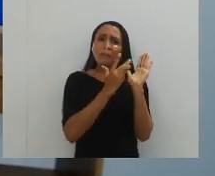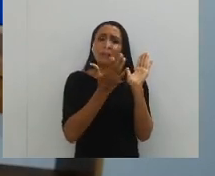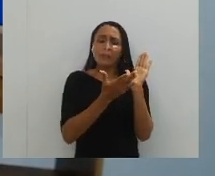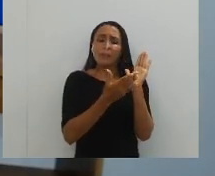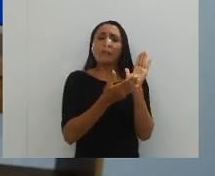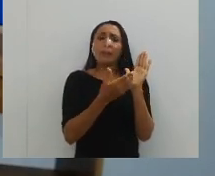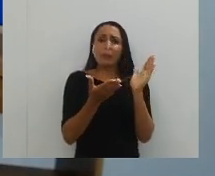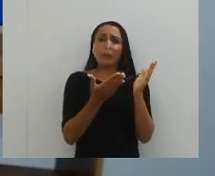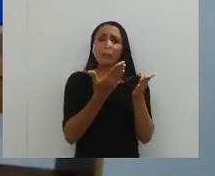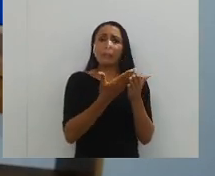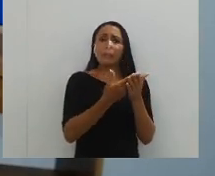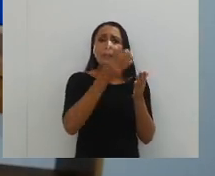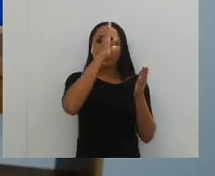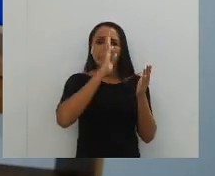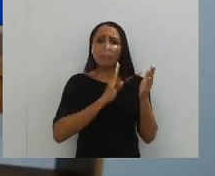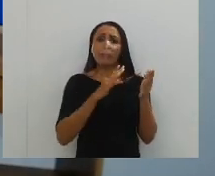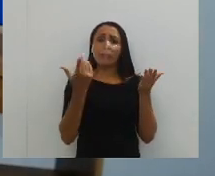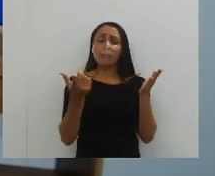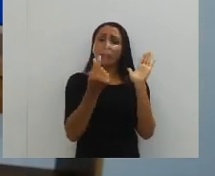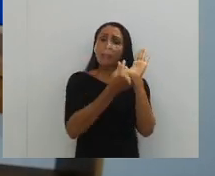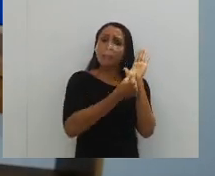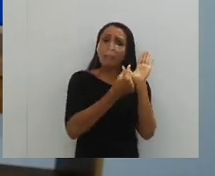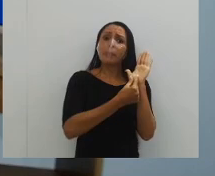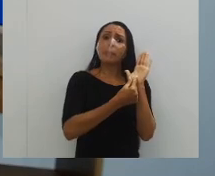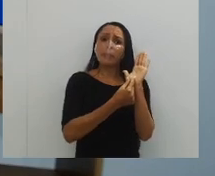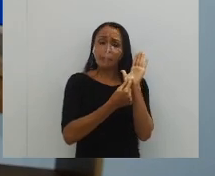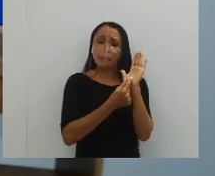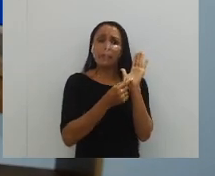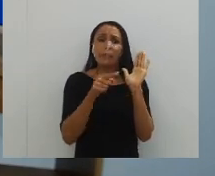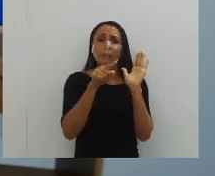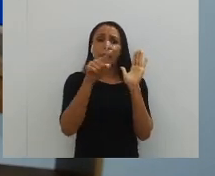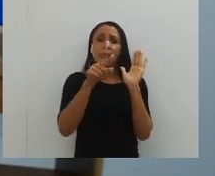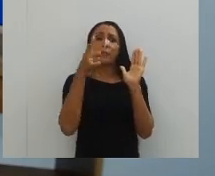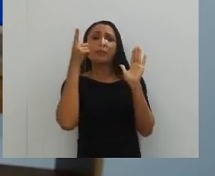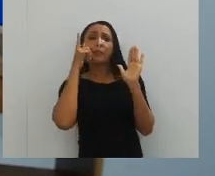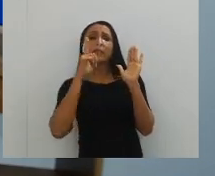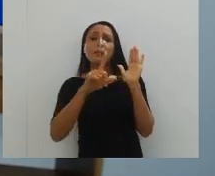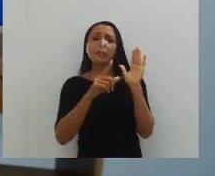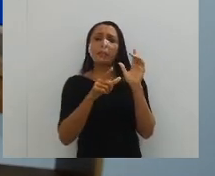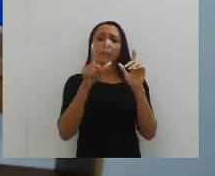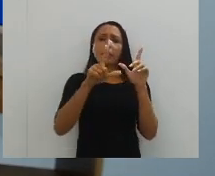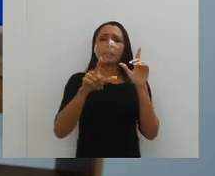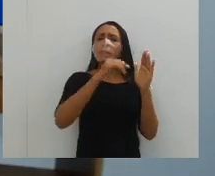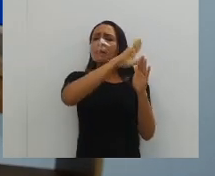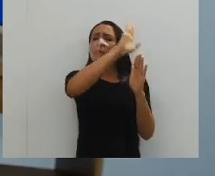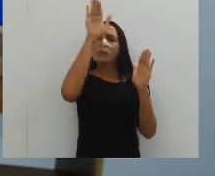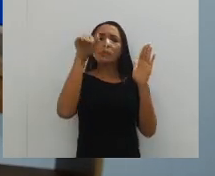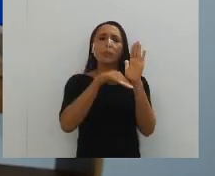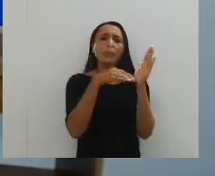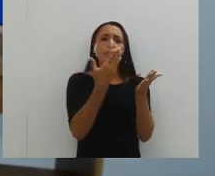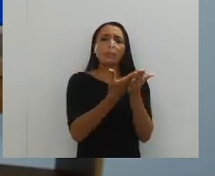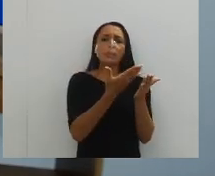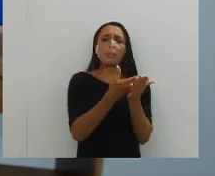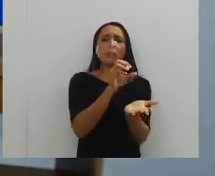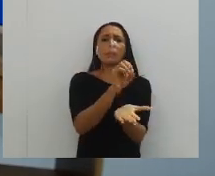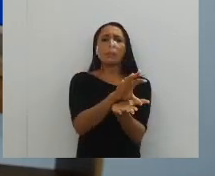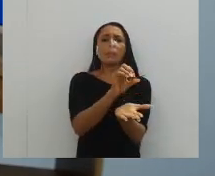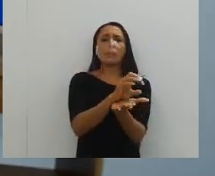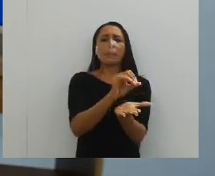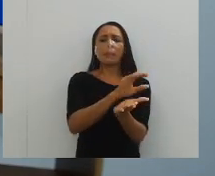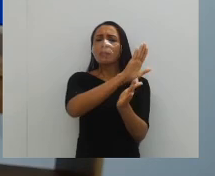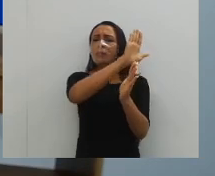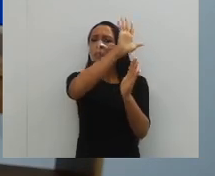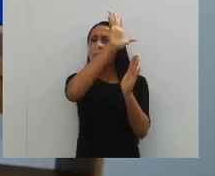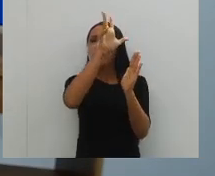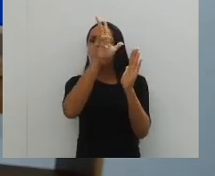Aí, beleza? Porque com esse aplicativo Conecta Aí, você consegue ver todas as aulas do EducaPE. Você consegue